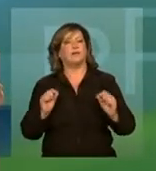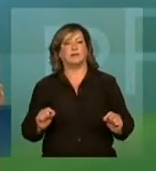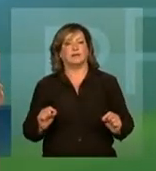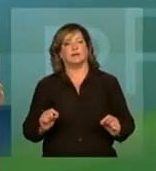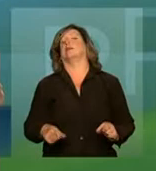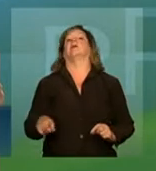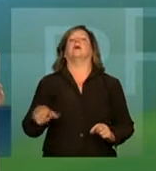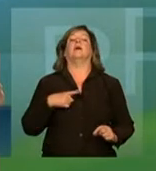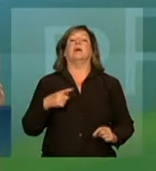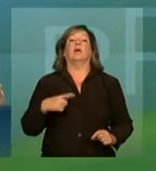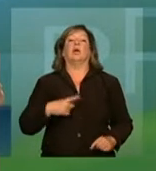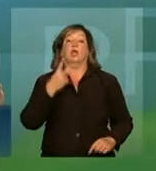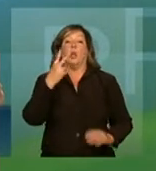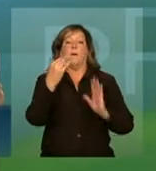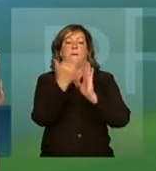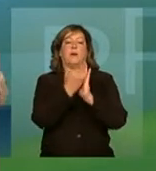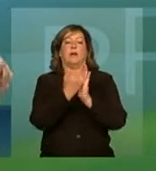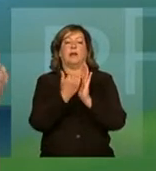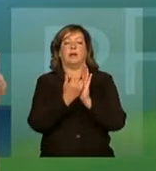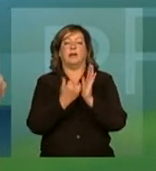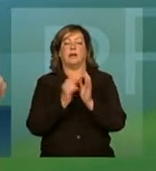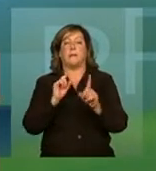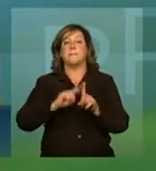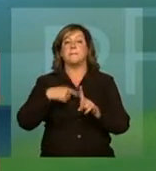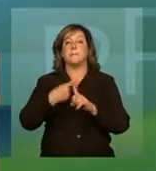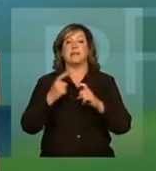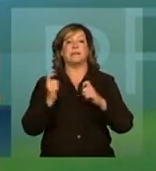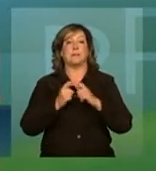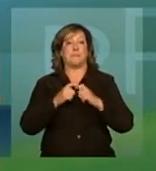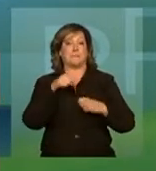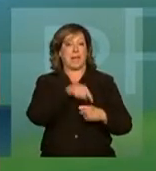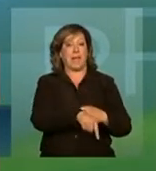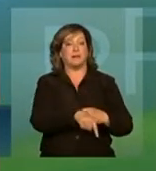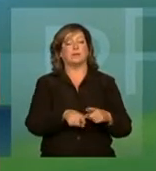e a estruturação de 2 programas, o Mais Médicos